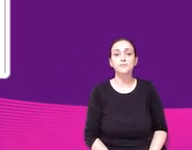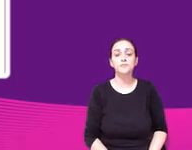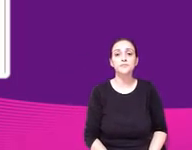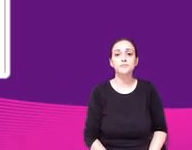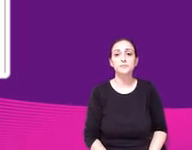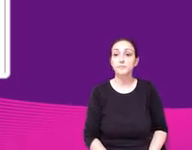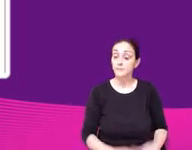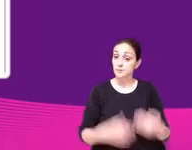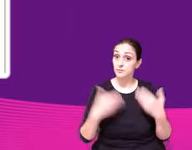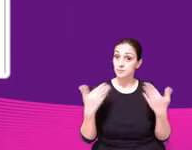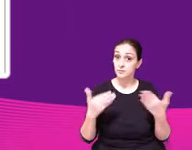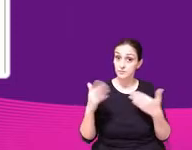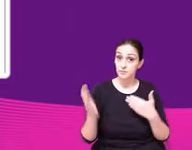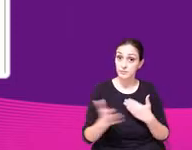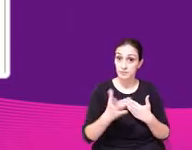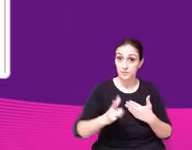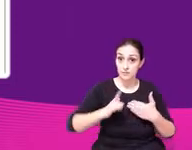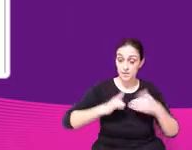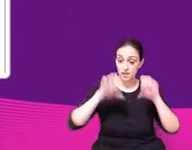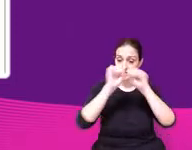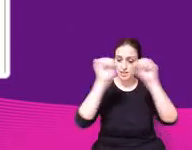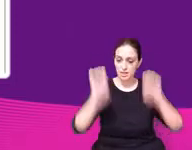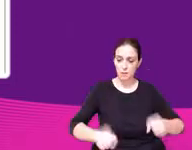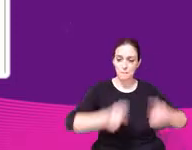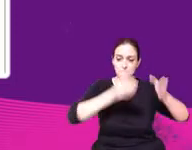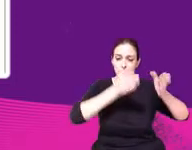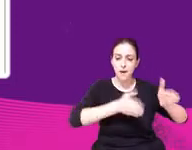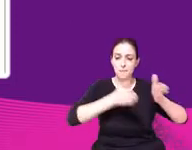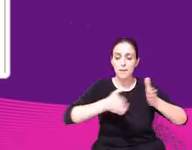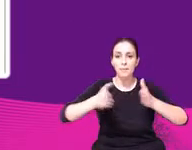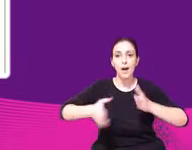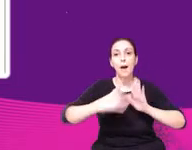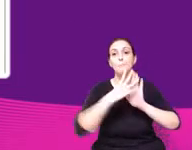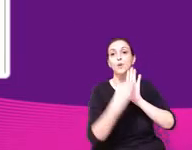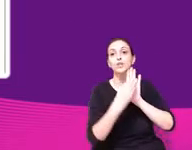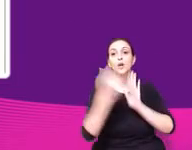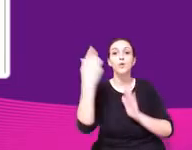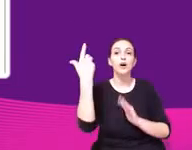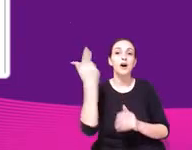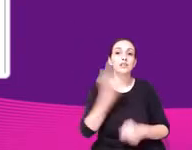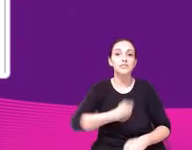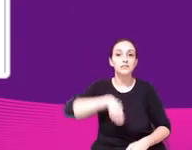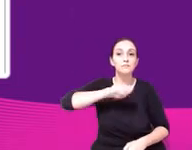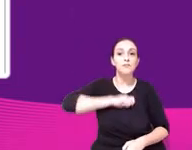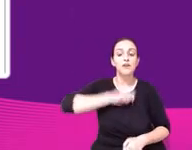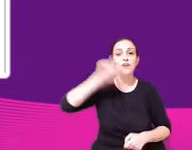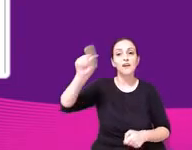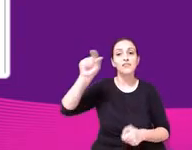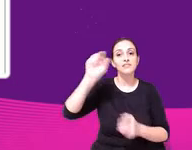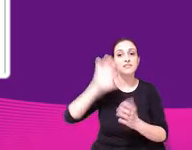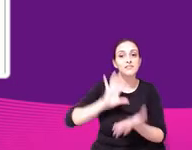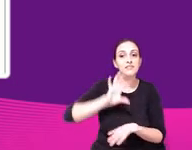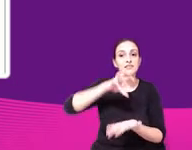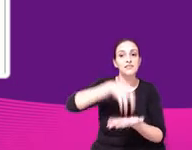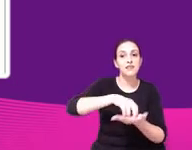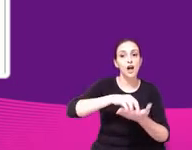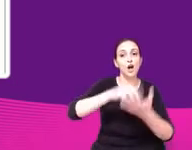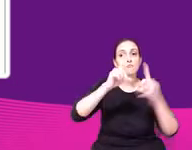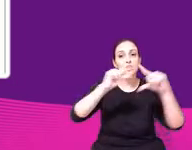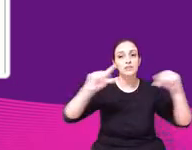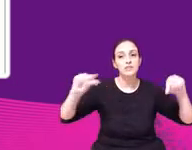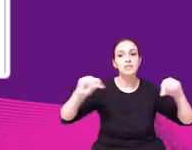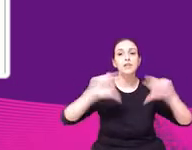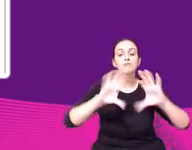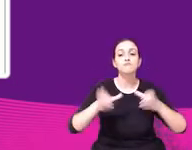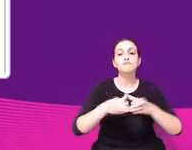Então passamos a ter um sistema organizacional baseado no modelo espanhol, em 3 níveis: o nível central em Brasília, com a coordenação geral e a